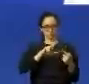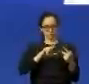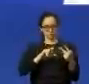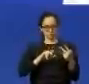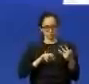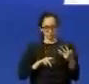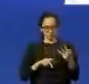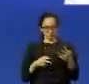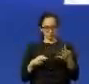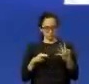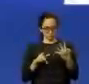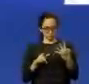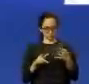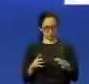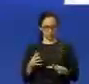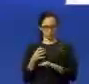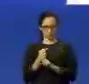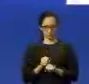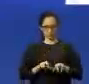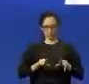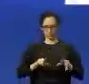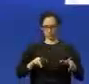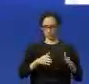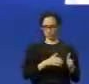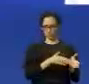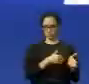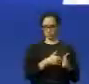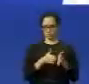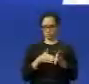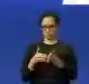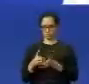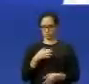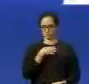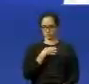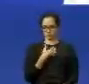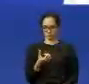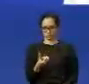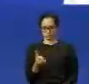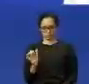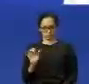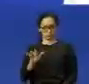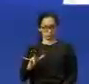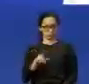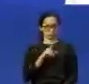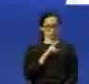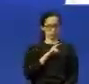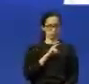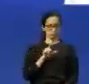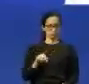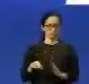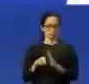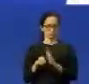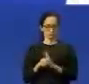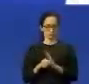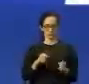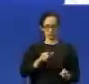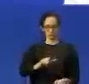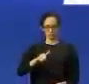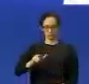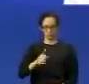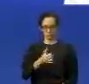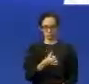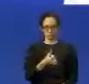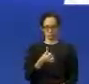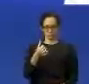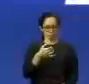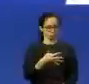total de maneira distinta de se pintar os 6 carrinhos que sobraram, no caso aí vai ser uma combinação com repetição de 4, 6 a 6,